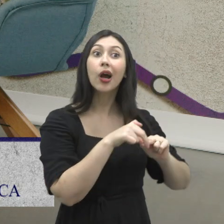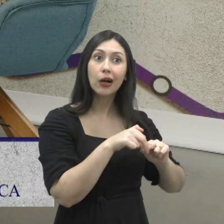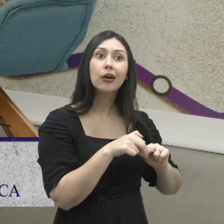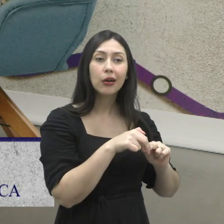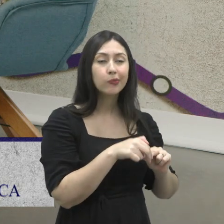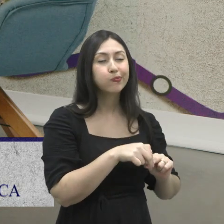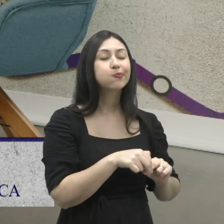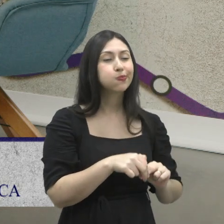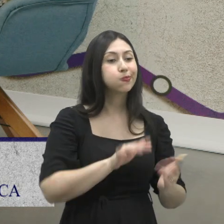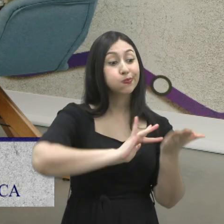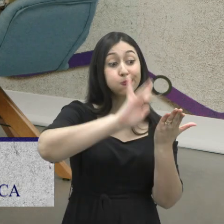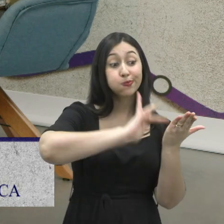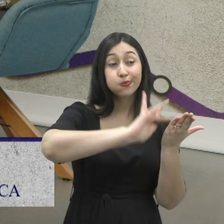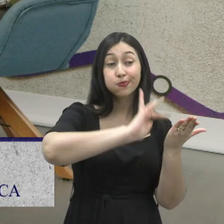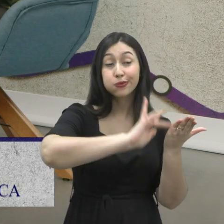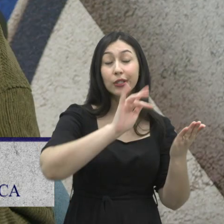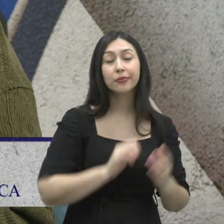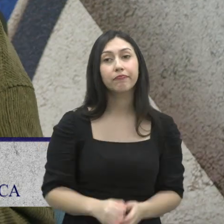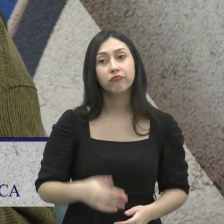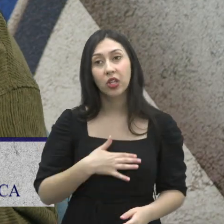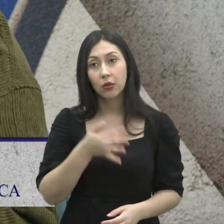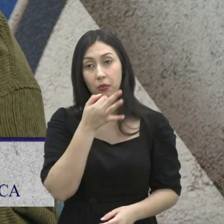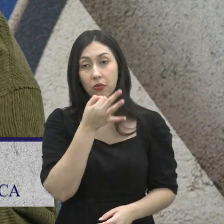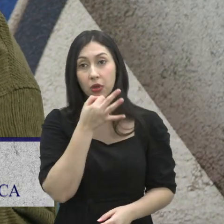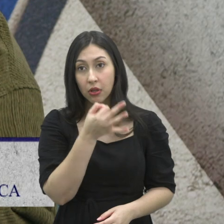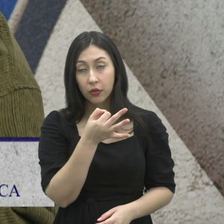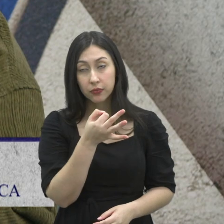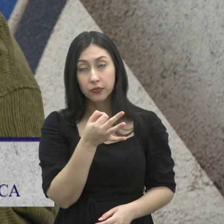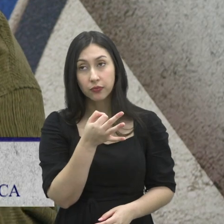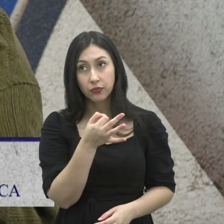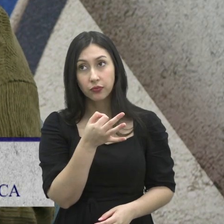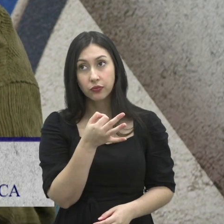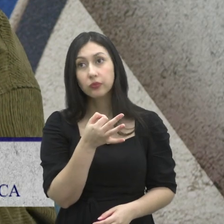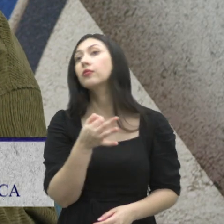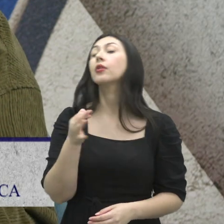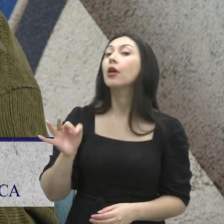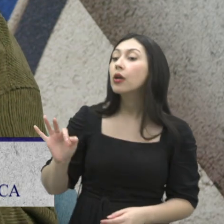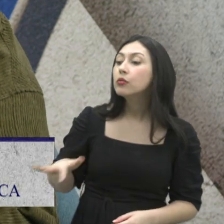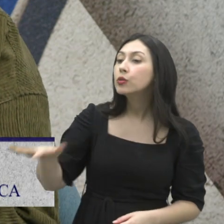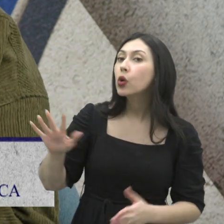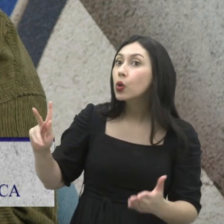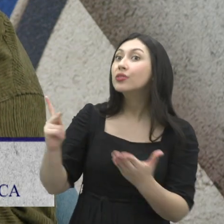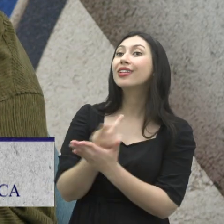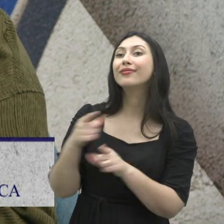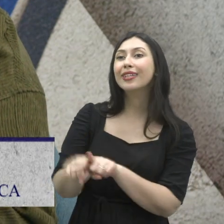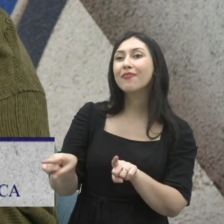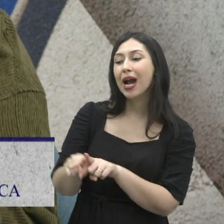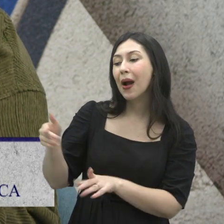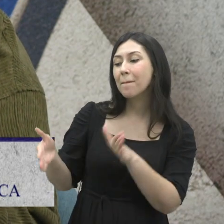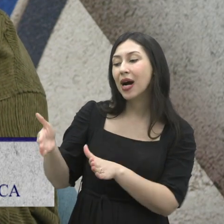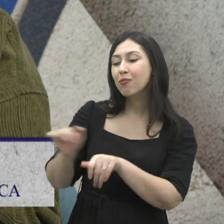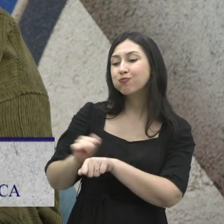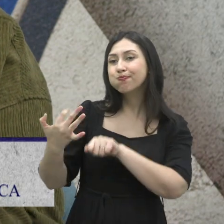bastante esse problema. Eu acredito que essa questão esteja acontecendo hoje em dia devido à pandemia, né?